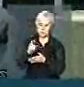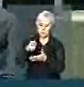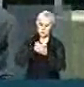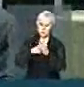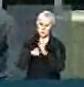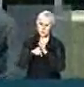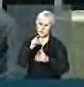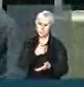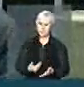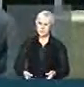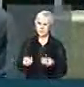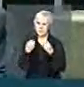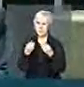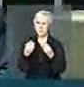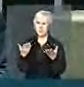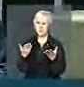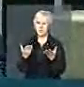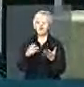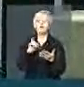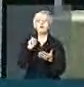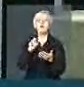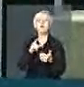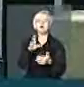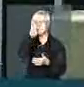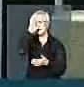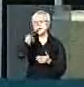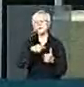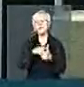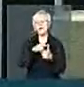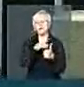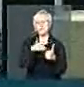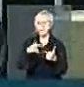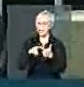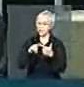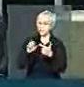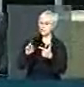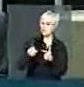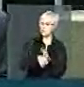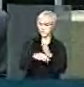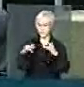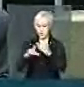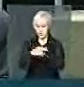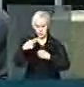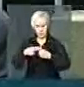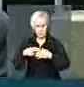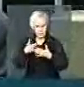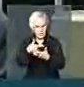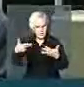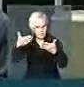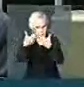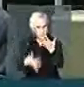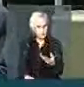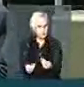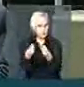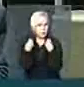que impede a prioridade da saúde, educação, da mobilidade urbana e assim por diante.